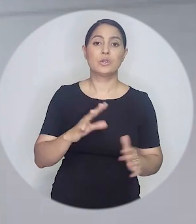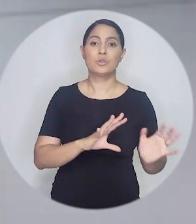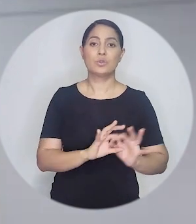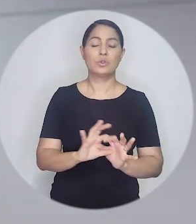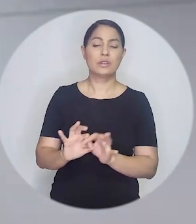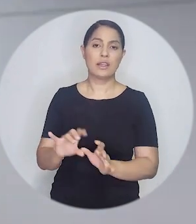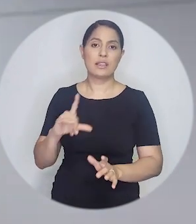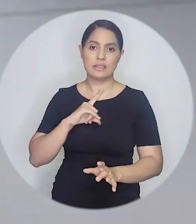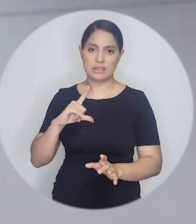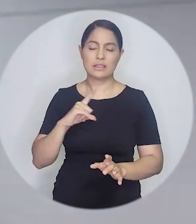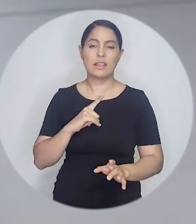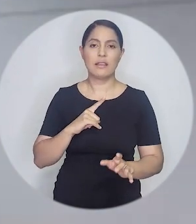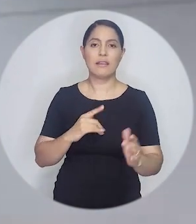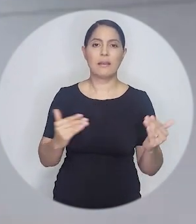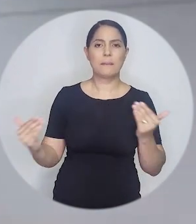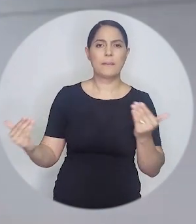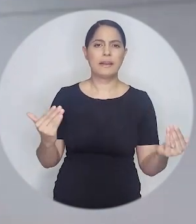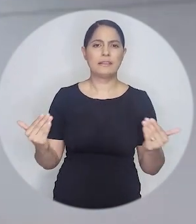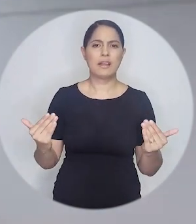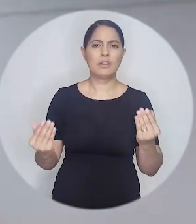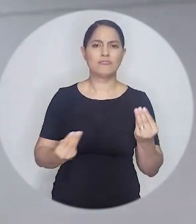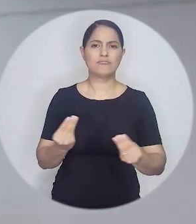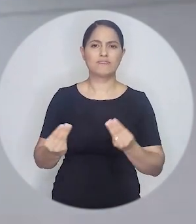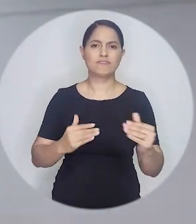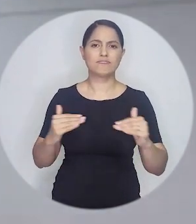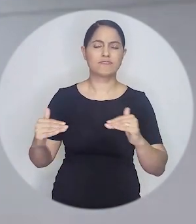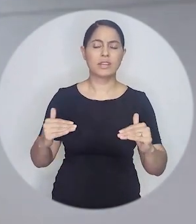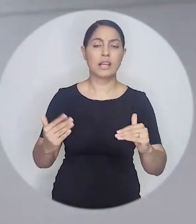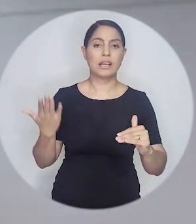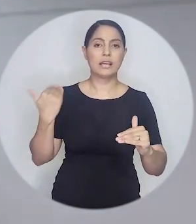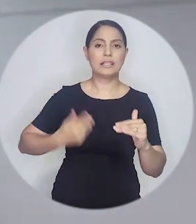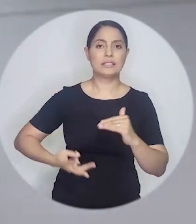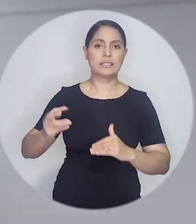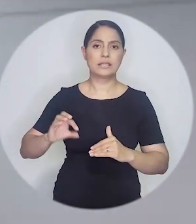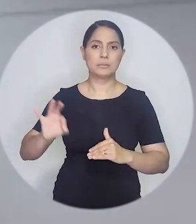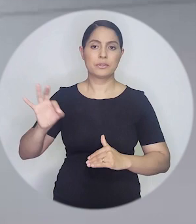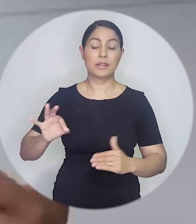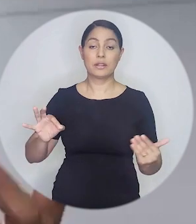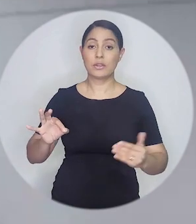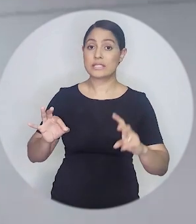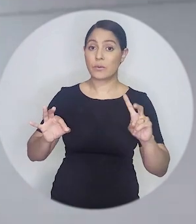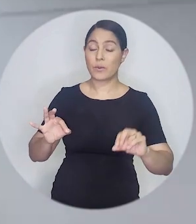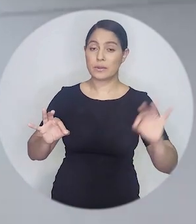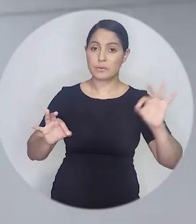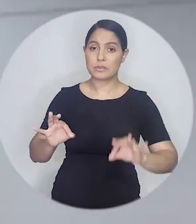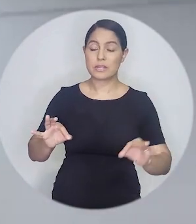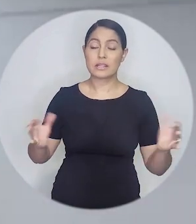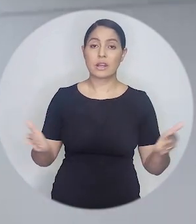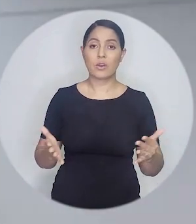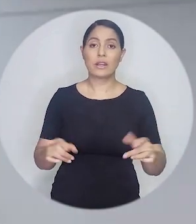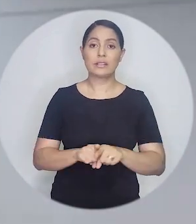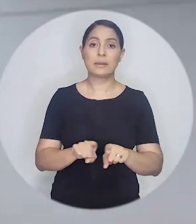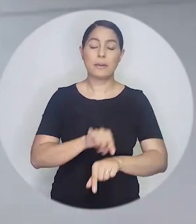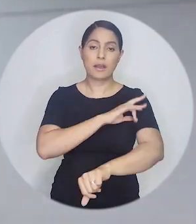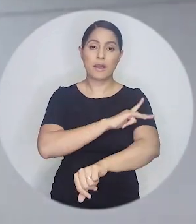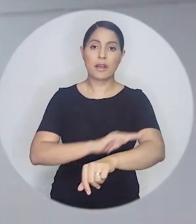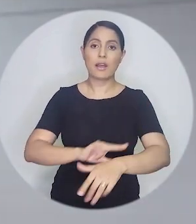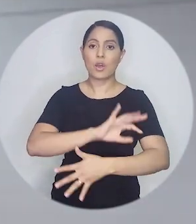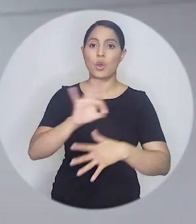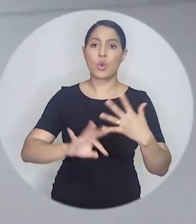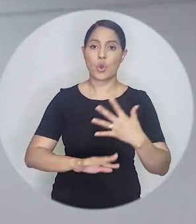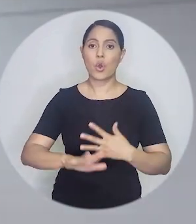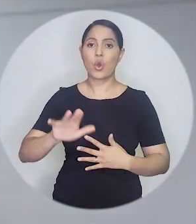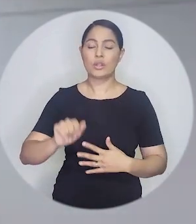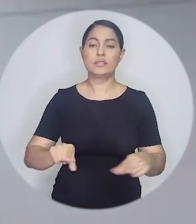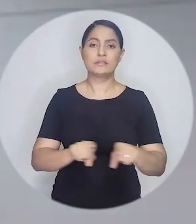gênero, está à frente. Viemos aí com a paridade, primeiro dos 30, depois dos 50, as cotas raciais, mostrando que é uma instituição